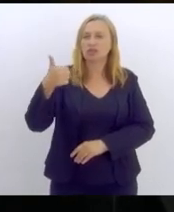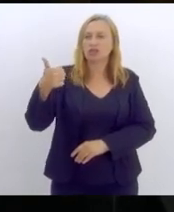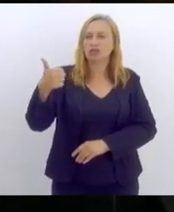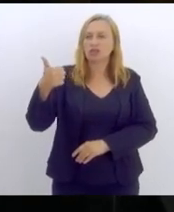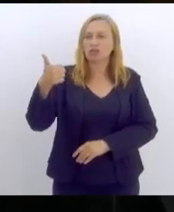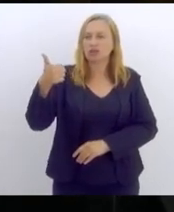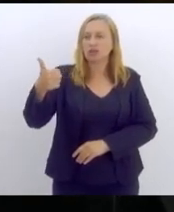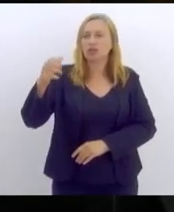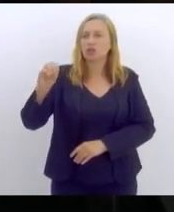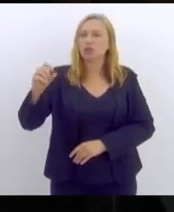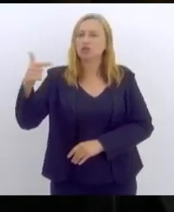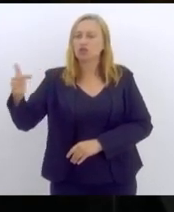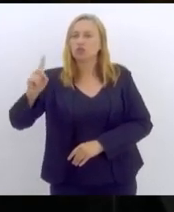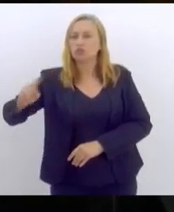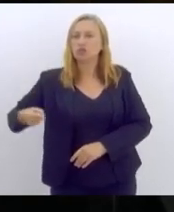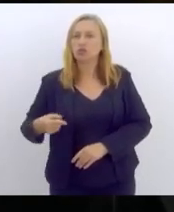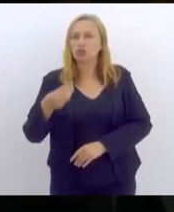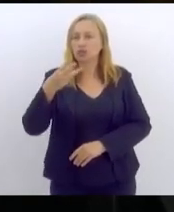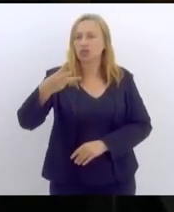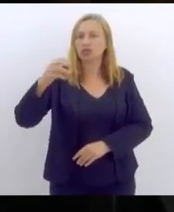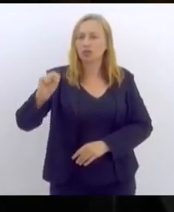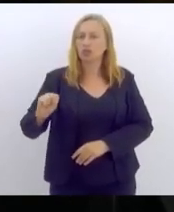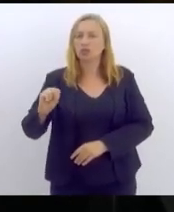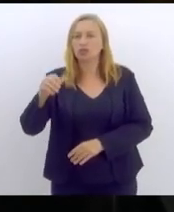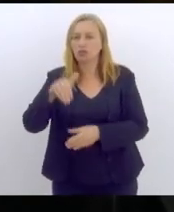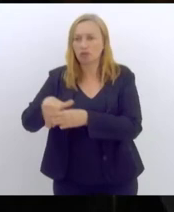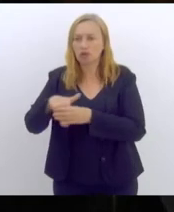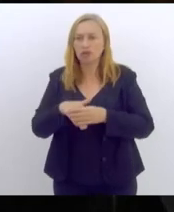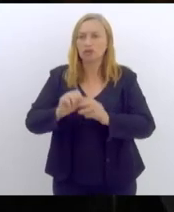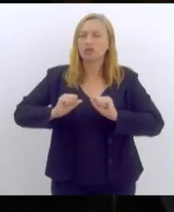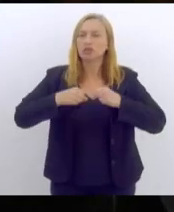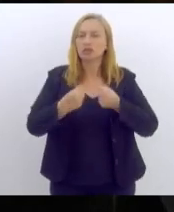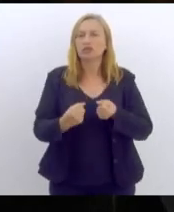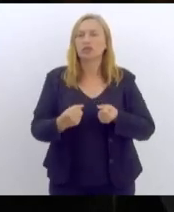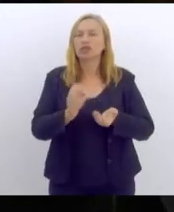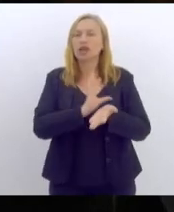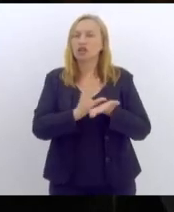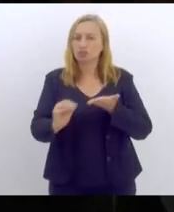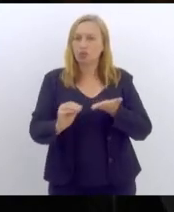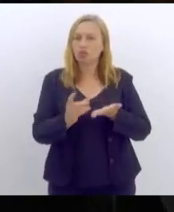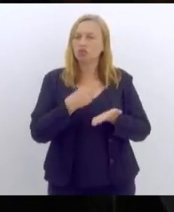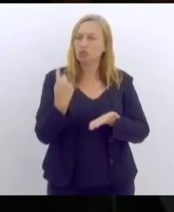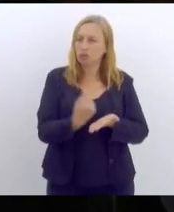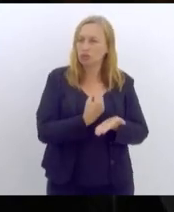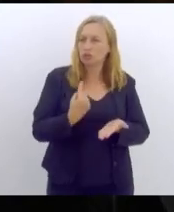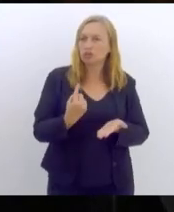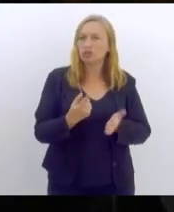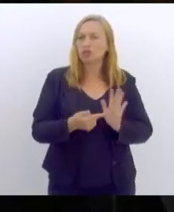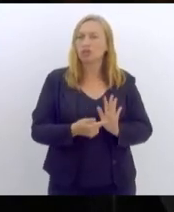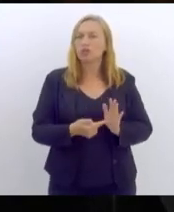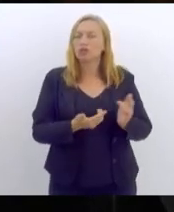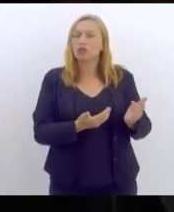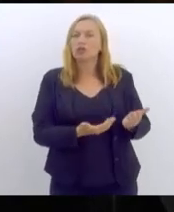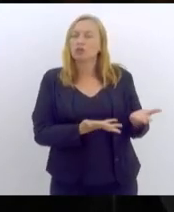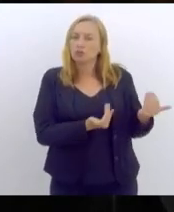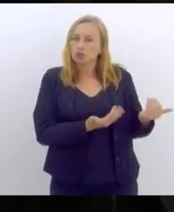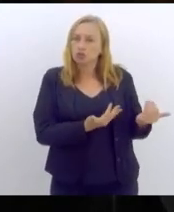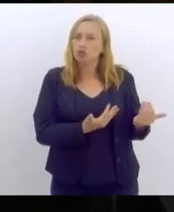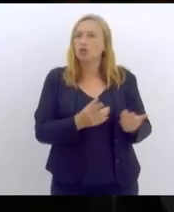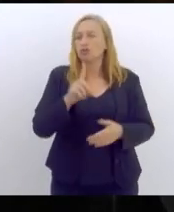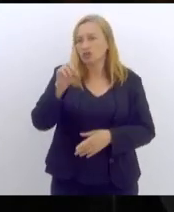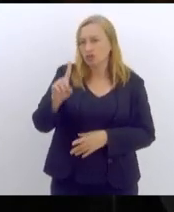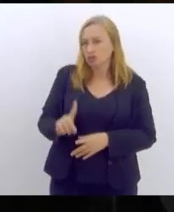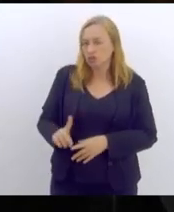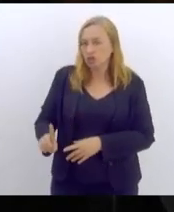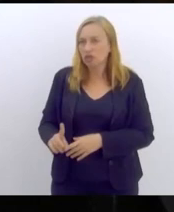que eu vou representar com unhas e dentes, defendendo as nossas pautas, levando os jovens de direita a entrar também na